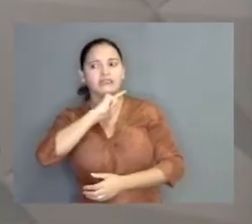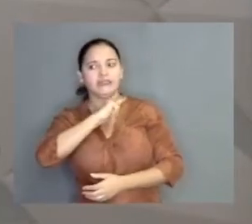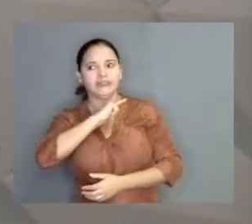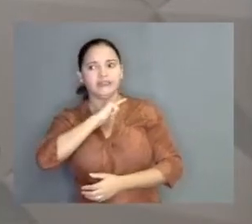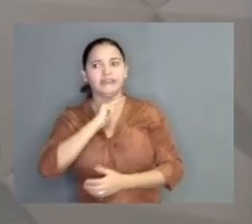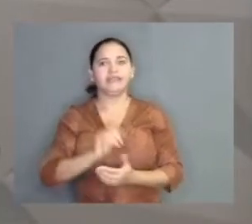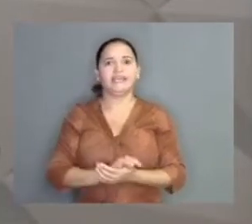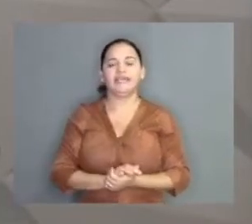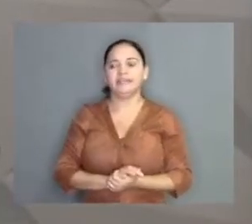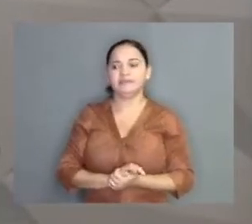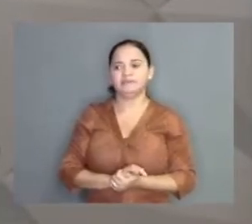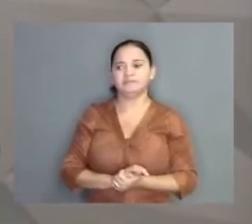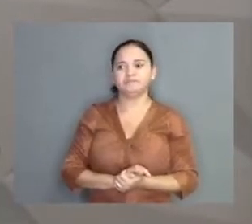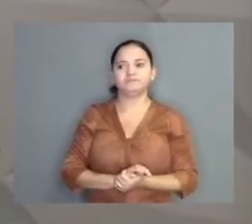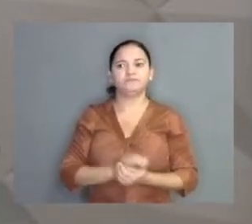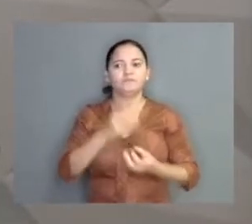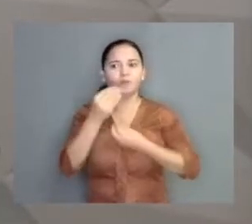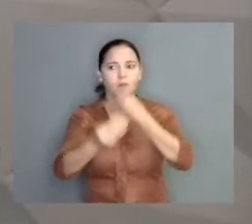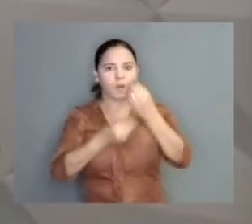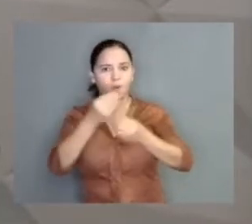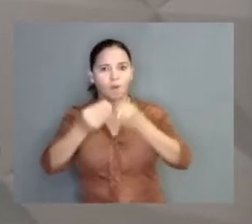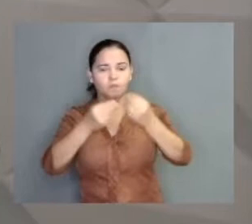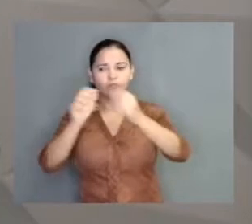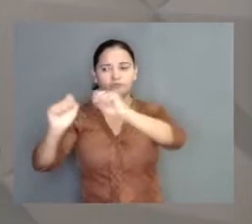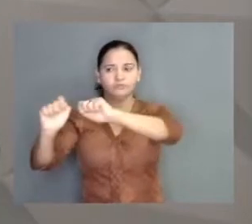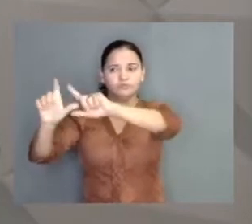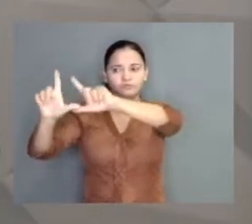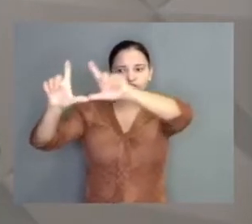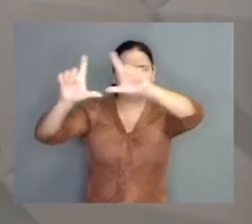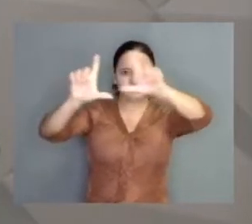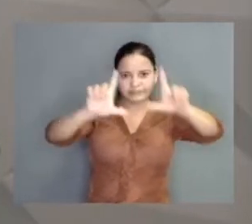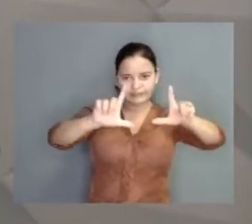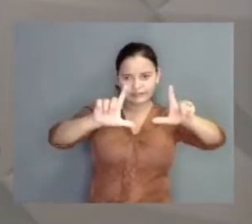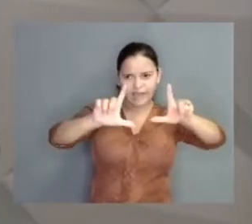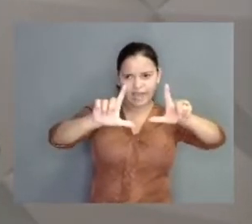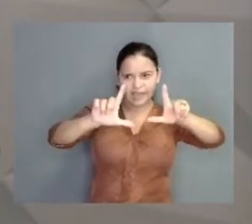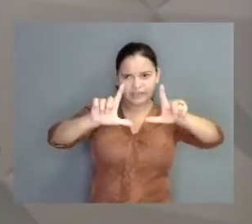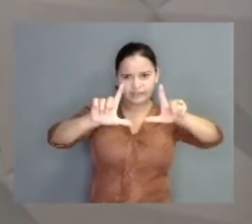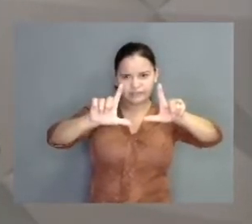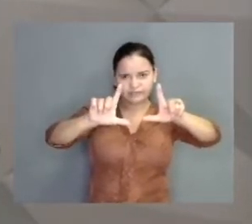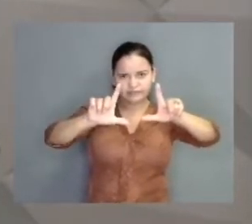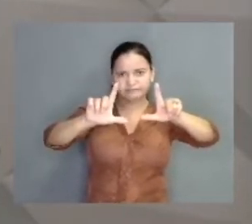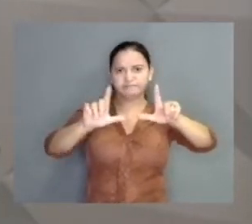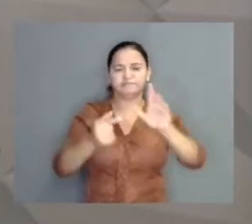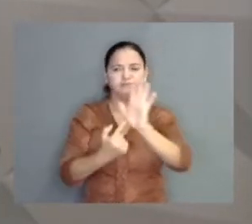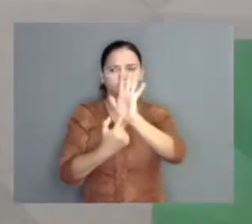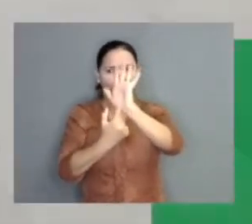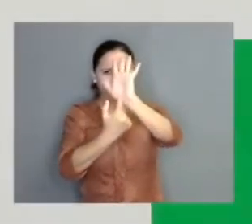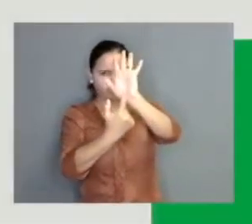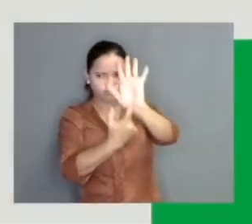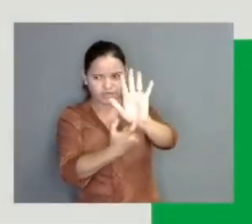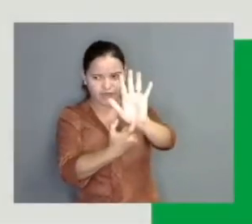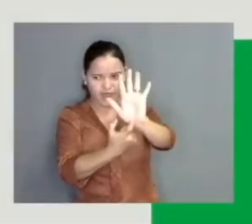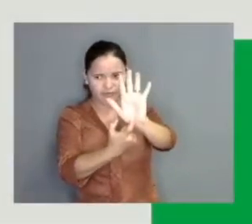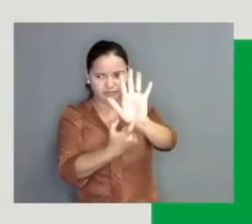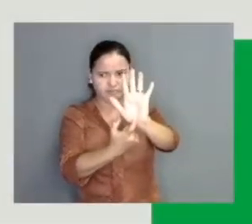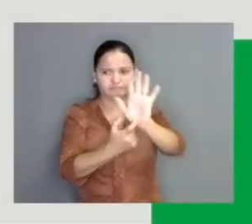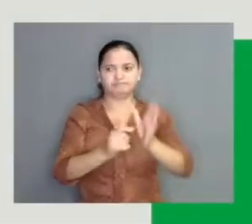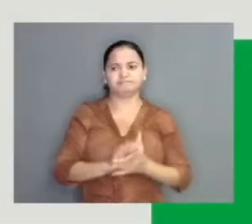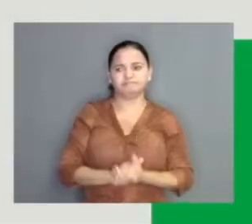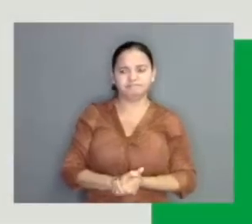elevado a menos N igual a 1 sobre N. O que é isso? Calma, relaxa o coração que a gente vai